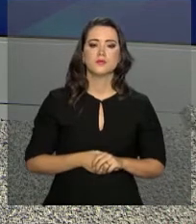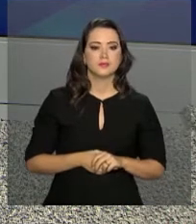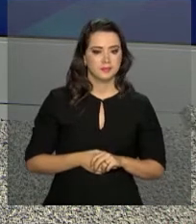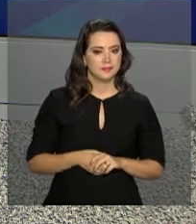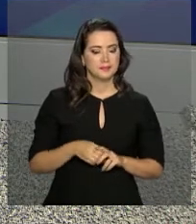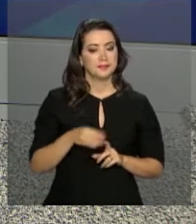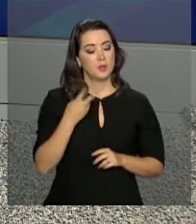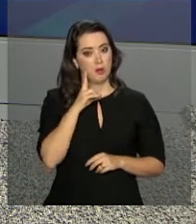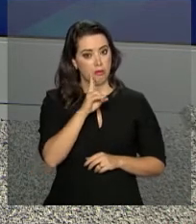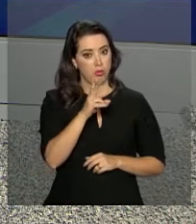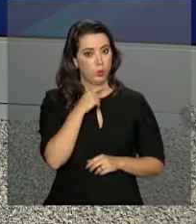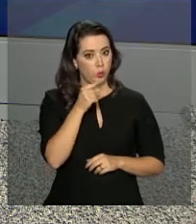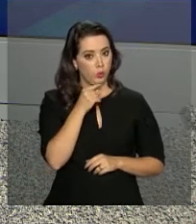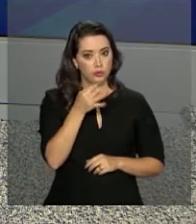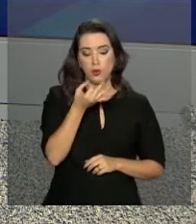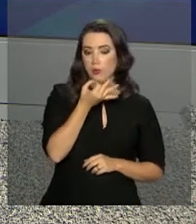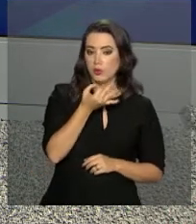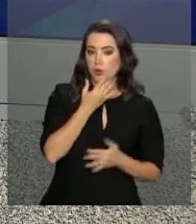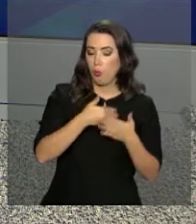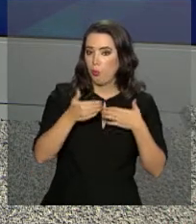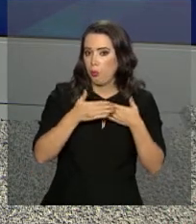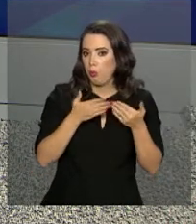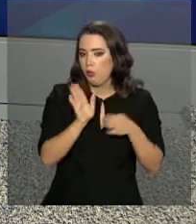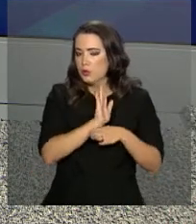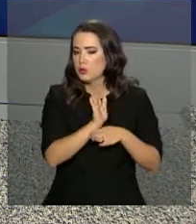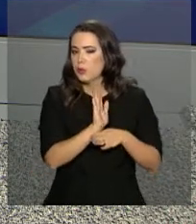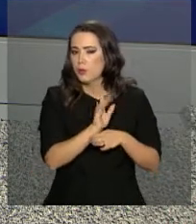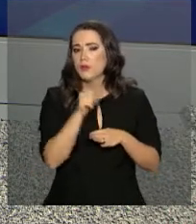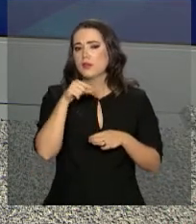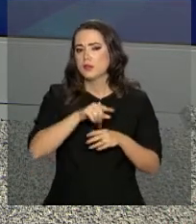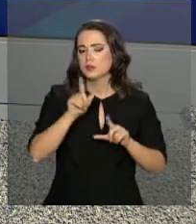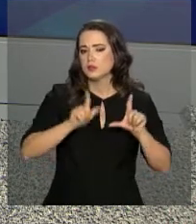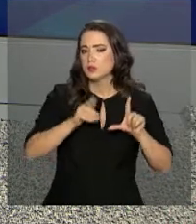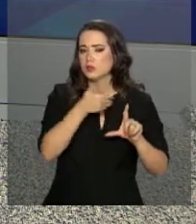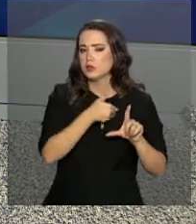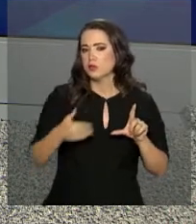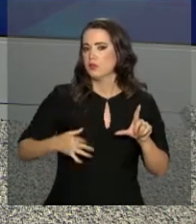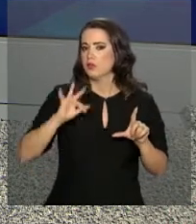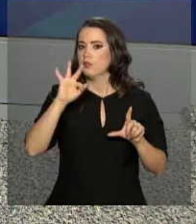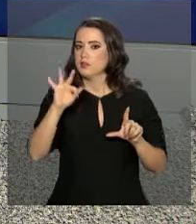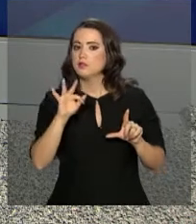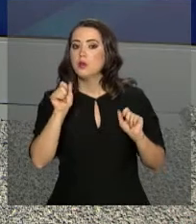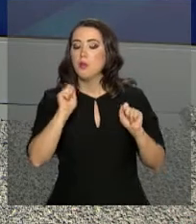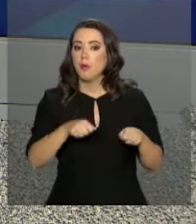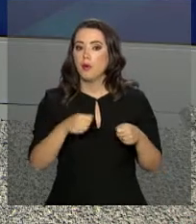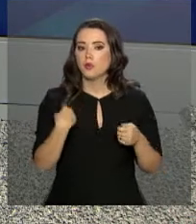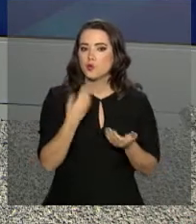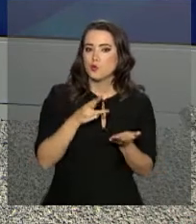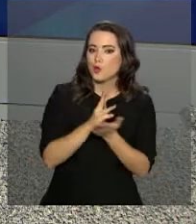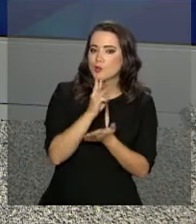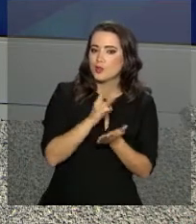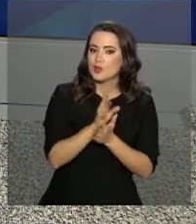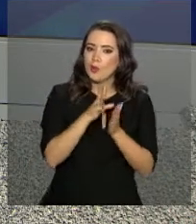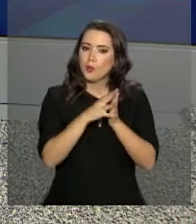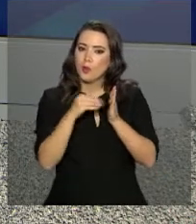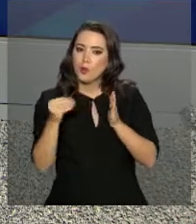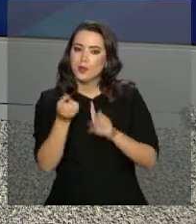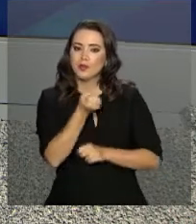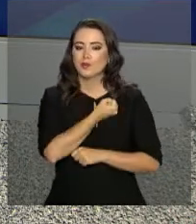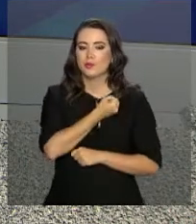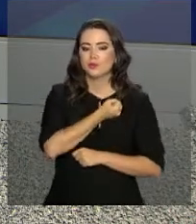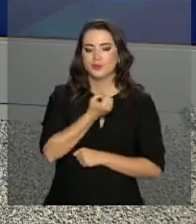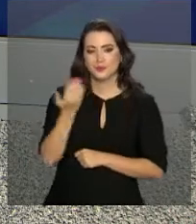twitter você pode mandar suas sugestões reportagem dúvidas sobre programas e ações do governo federal para o nosso hatzaki então